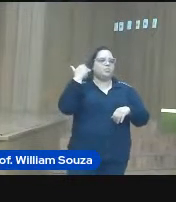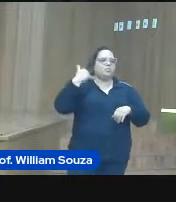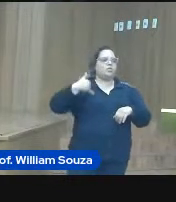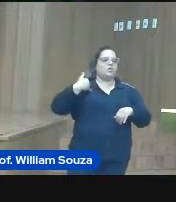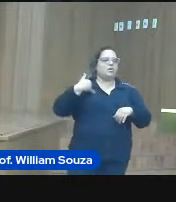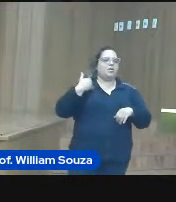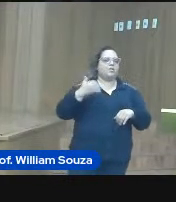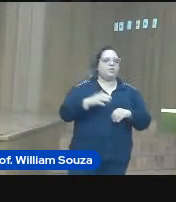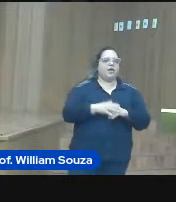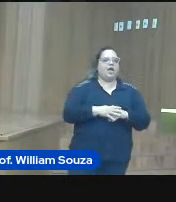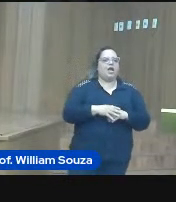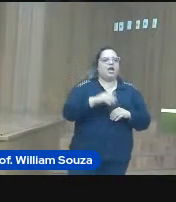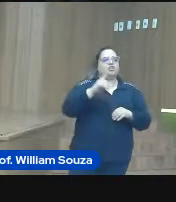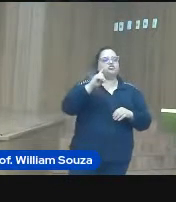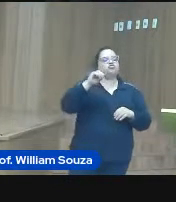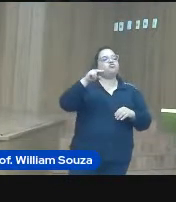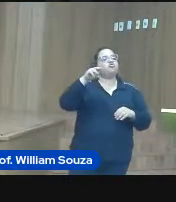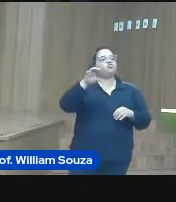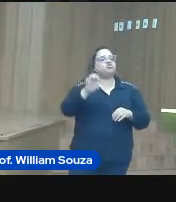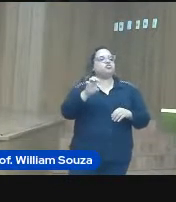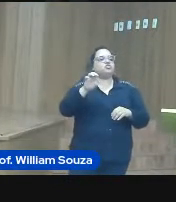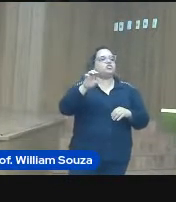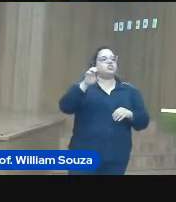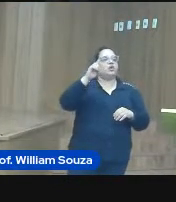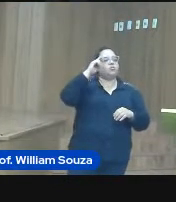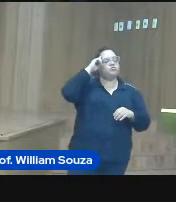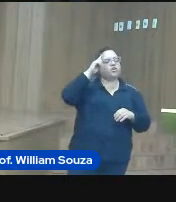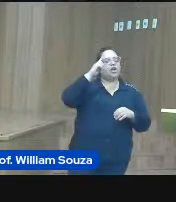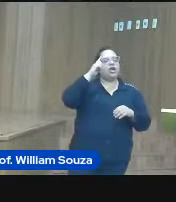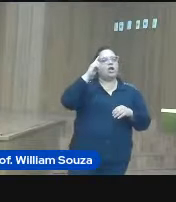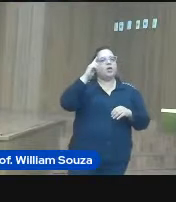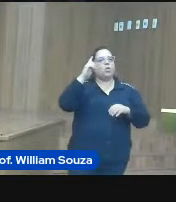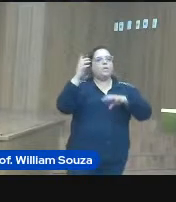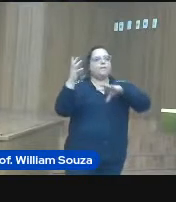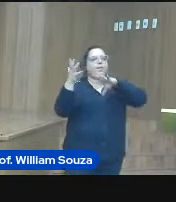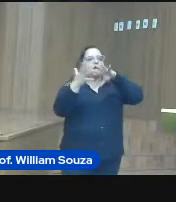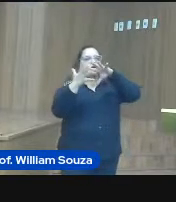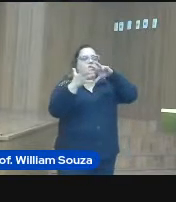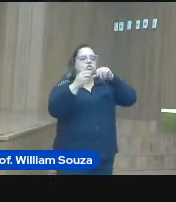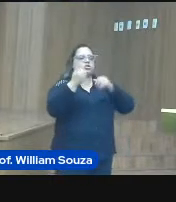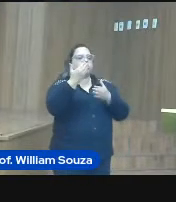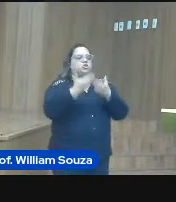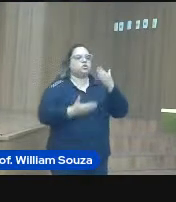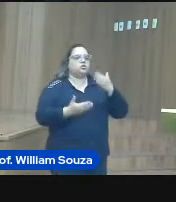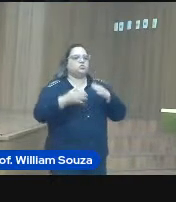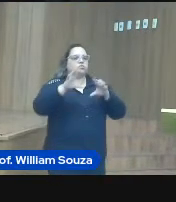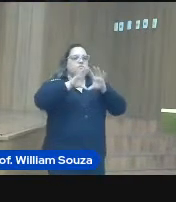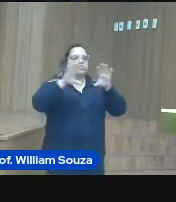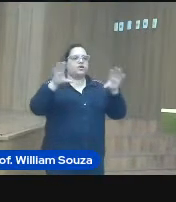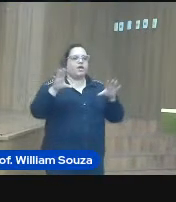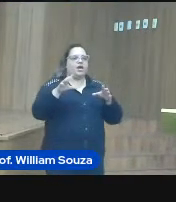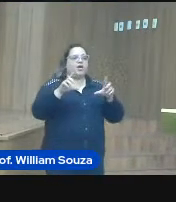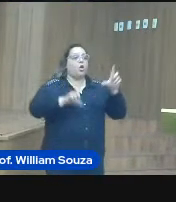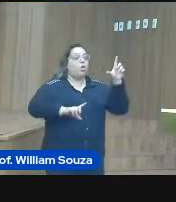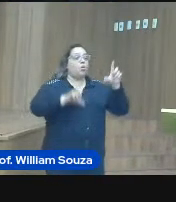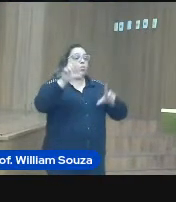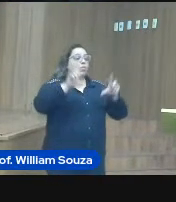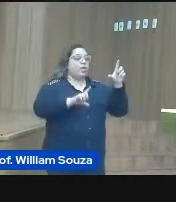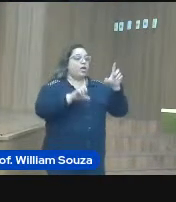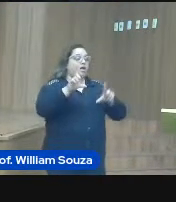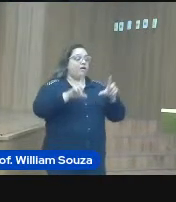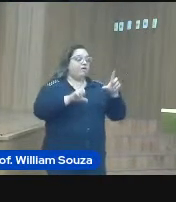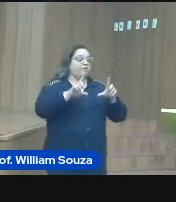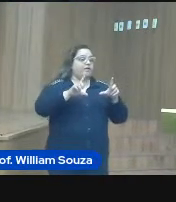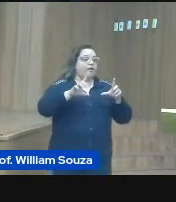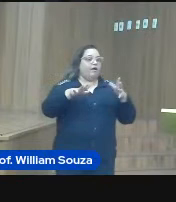Gênio, Perdidos no Espaço, Túnel do Tempo, eram séries de TV que misturavam essa coisa da época da